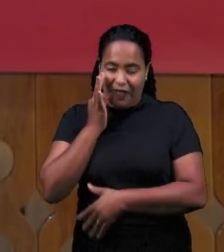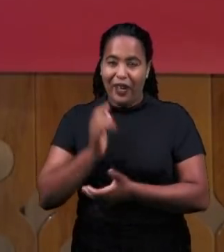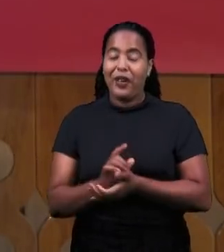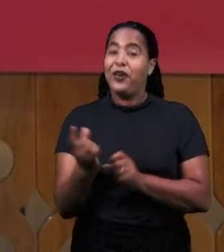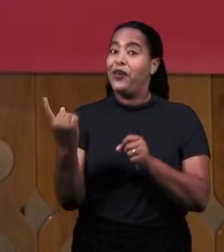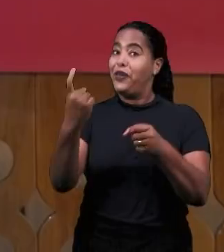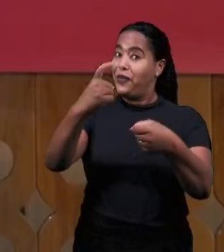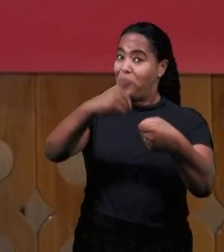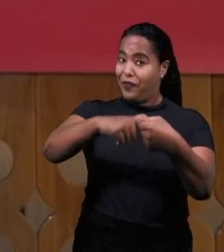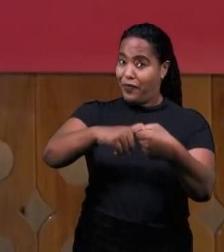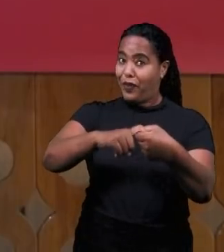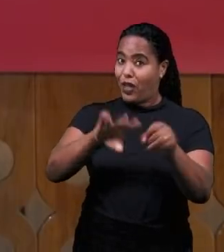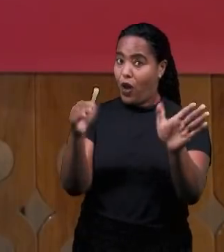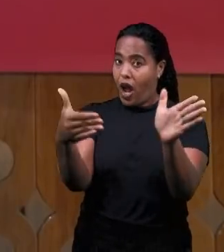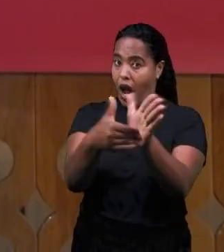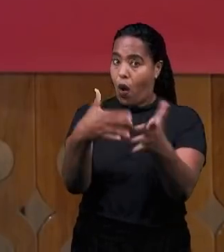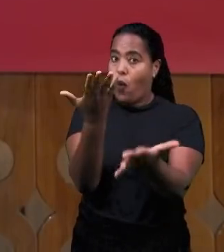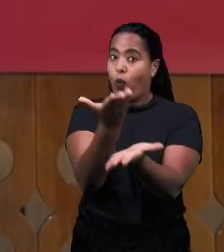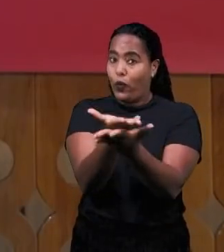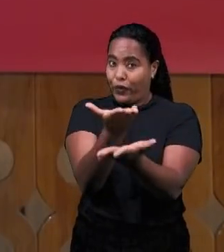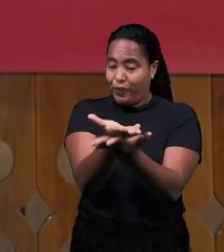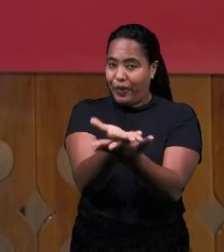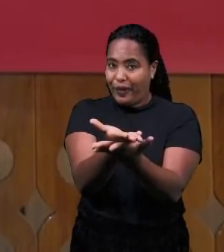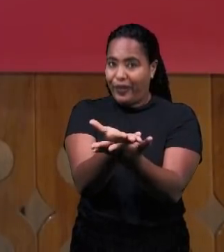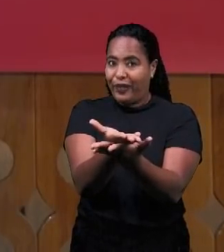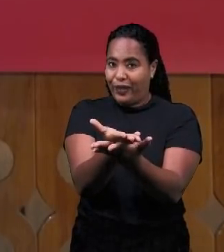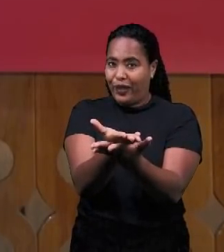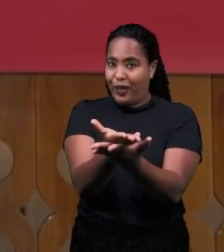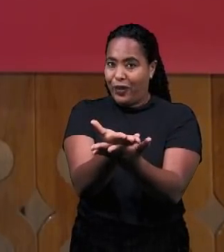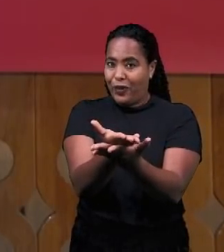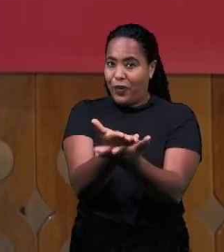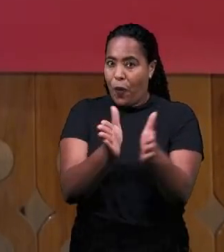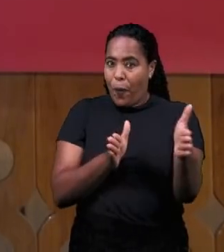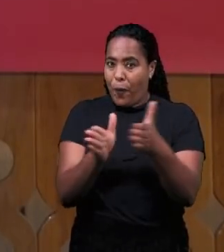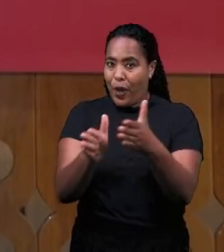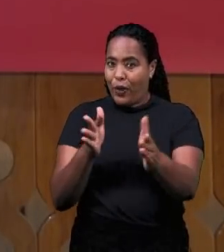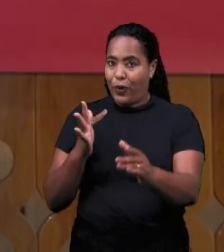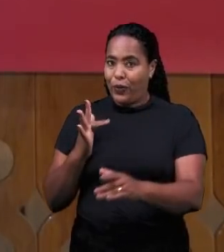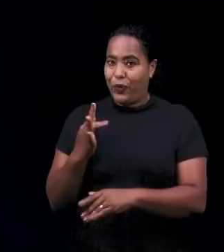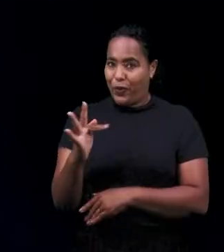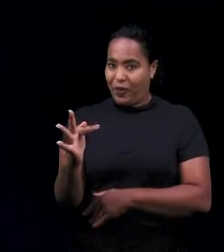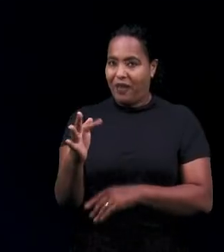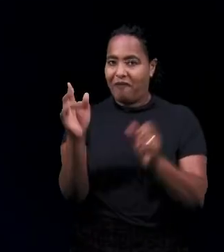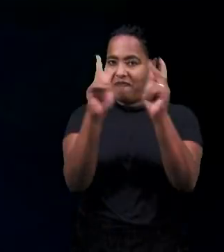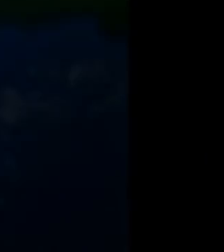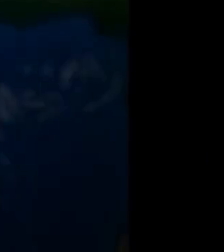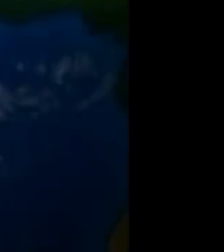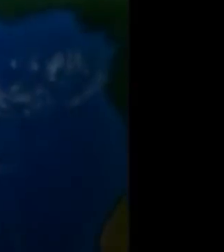voltamos com a última aula do dia, tempo do breve. A paz do Senhor.